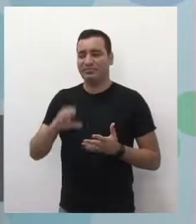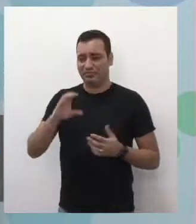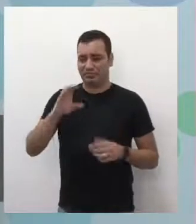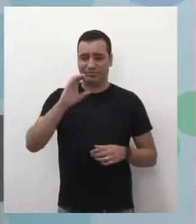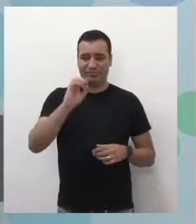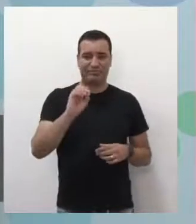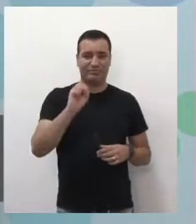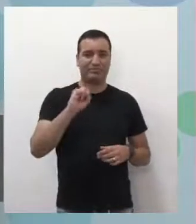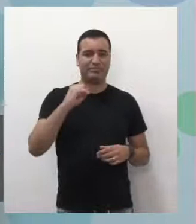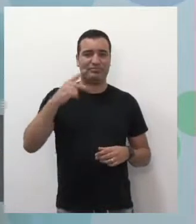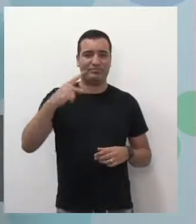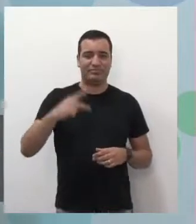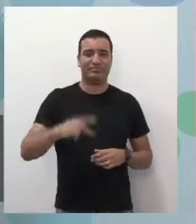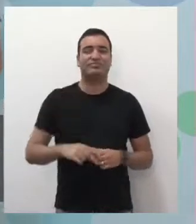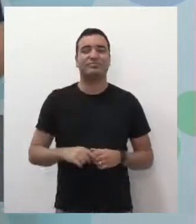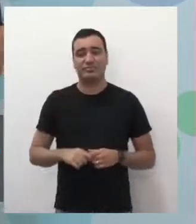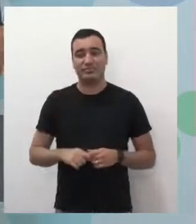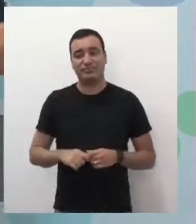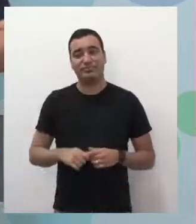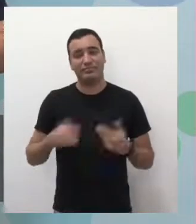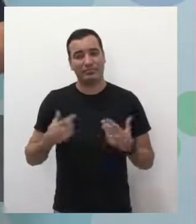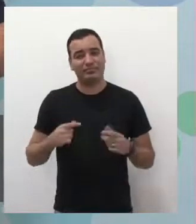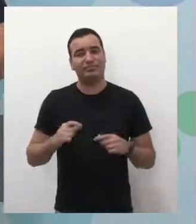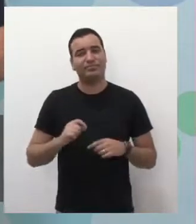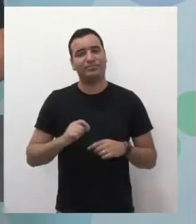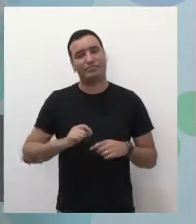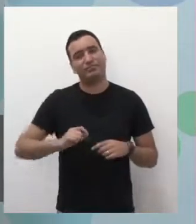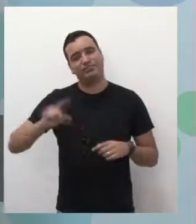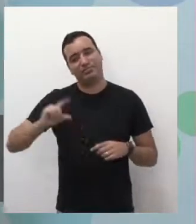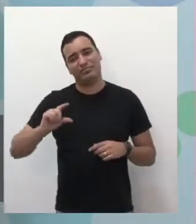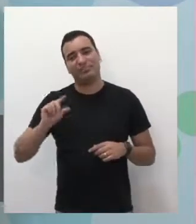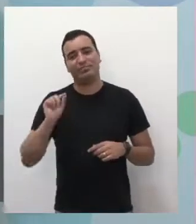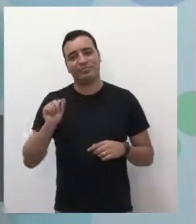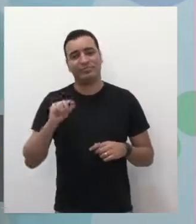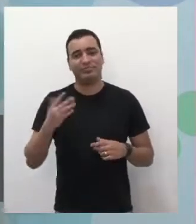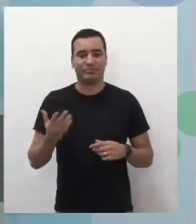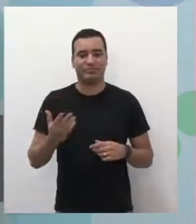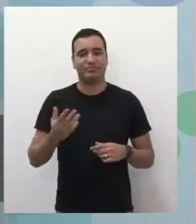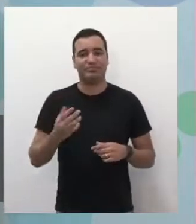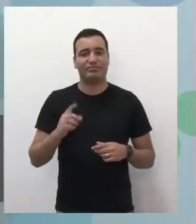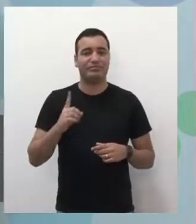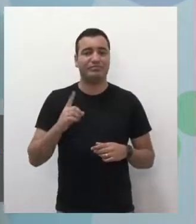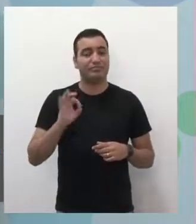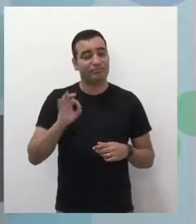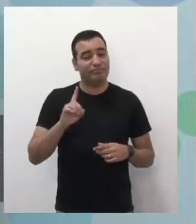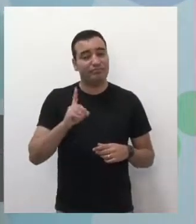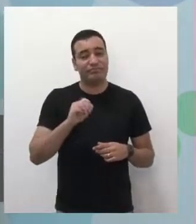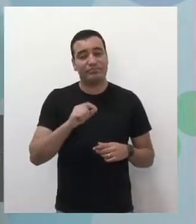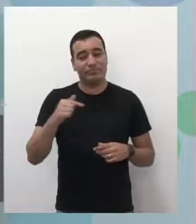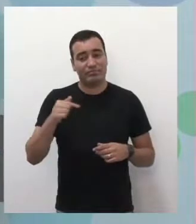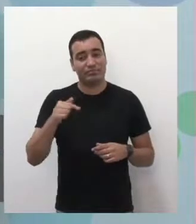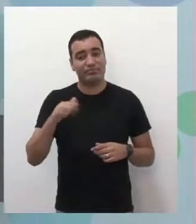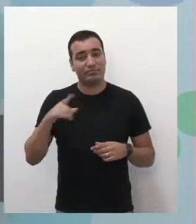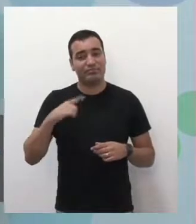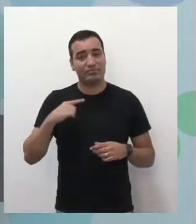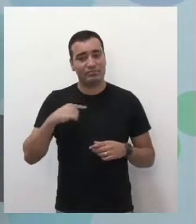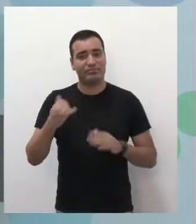né, do COSIP, tá bom? E aí vai aumentar um pouquinho, quer dizer, eu não vou pagar só 107 pau, né, eu vou pagar R$